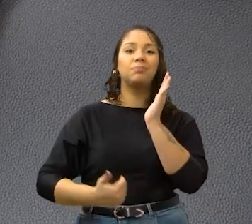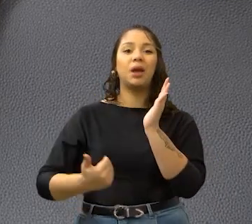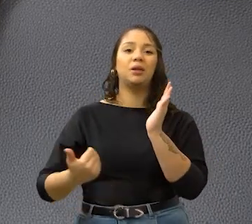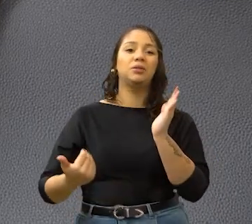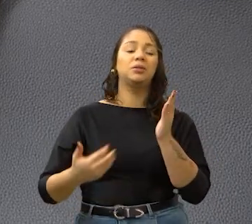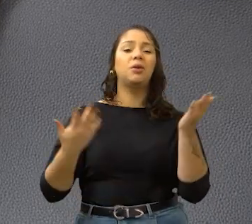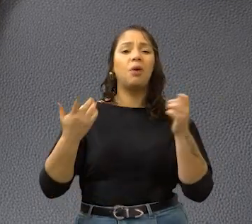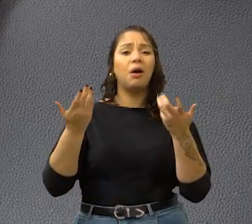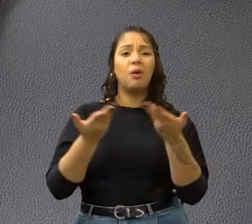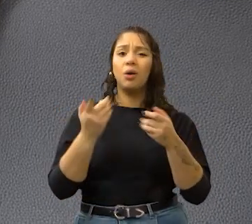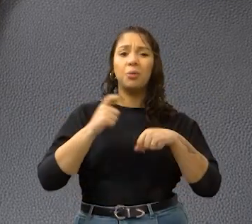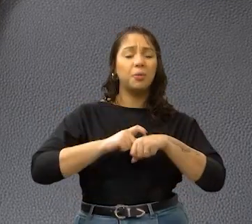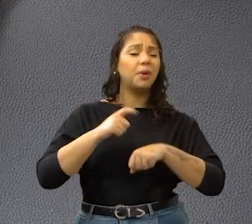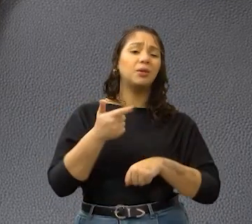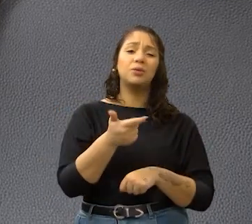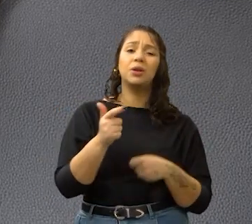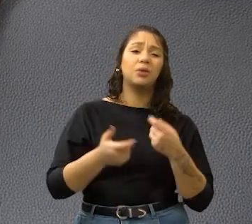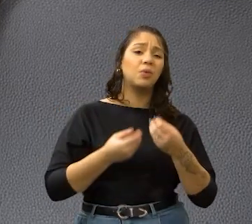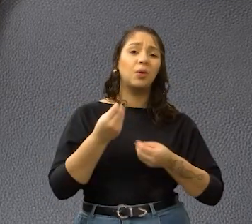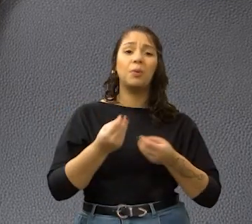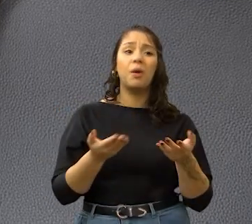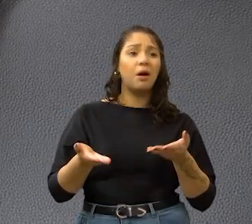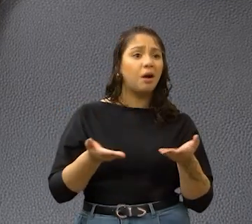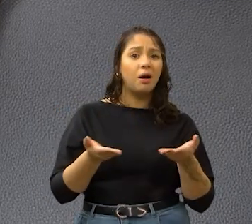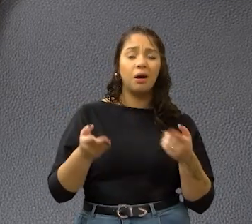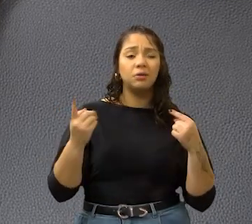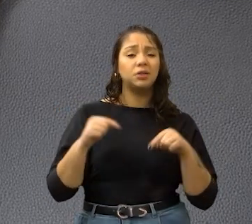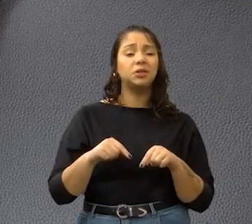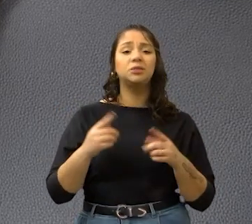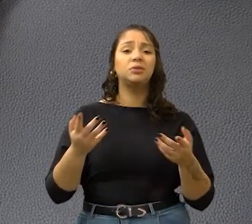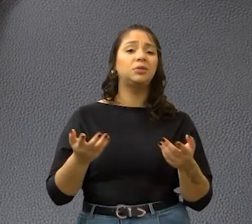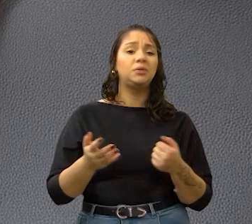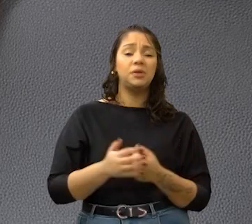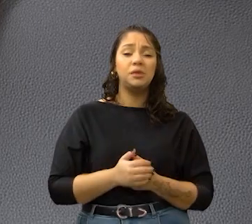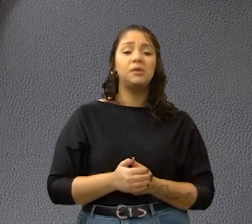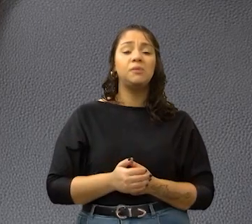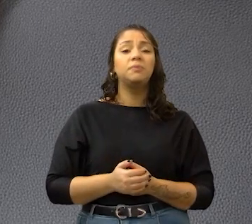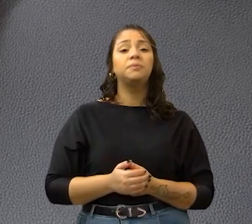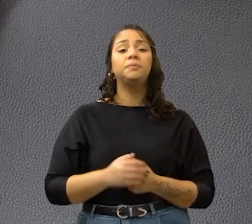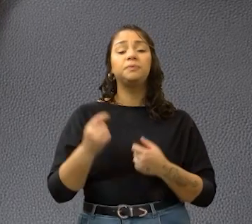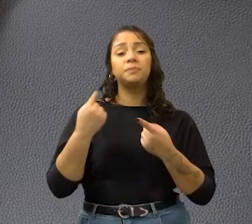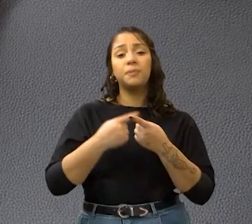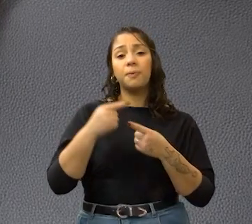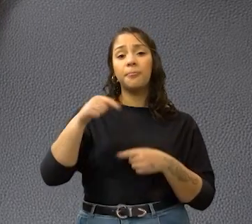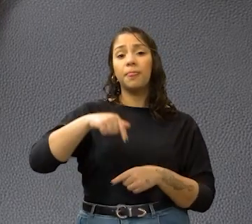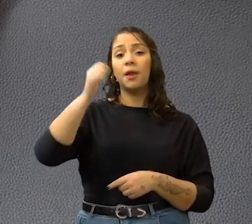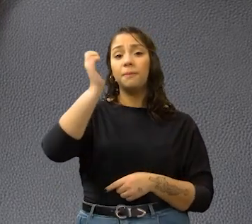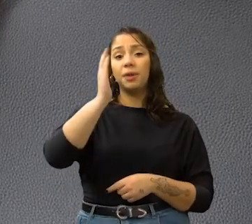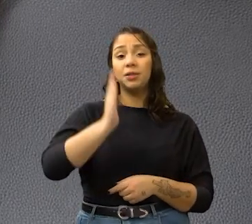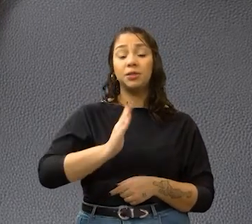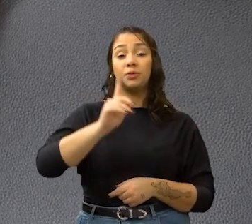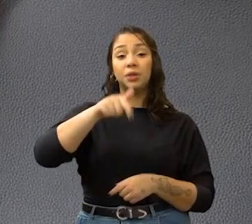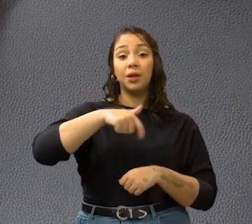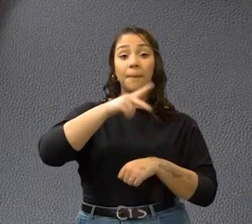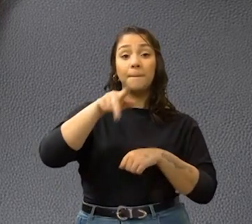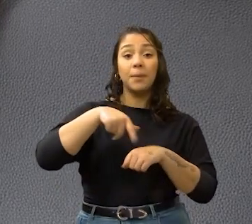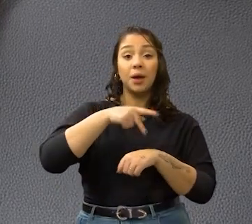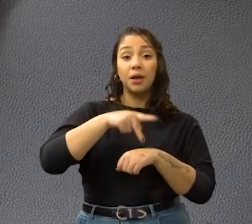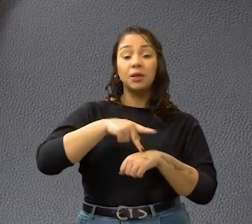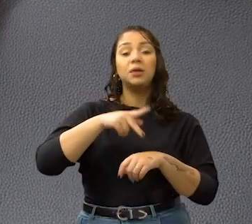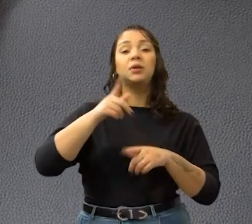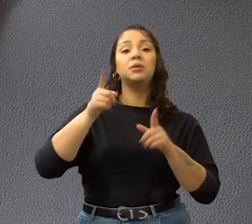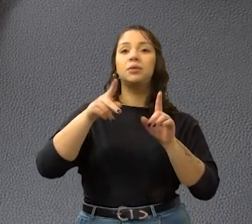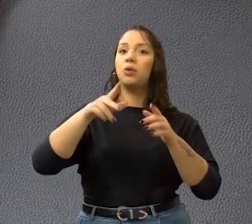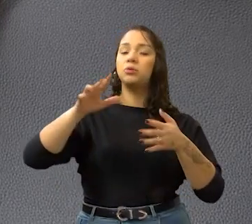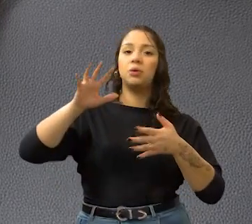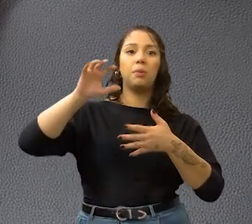acho que a gente está num momento onde não dá mais para a gente ficar nisso, assim, né? Enquanto o Brasil, né, que é um